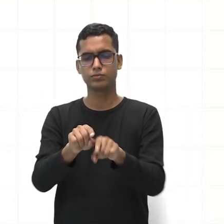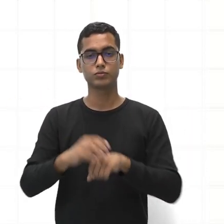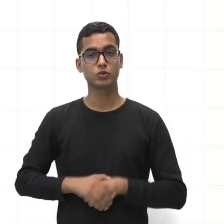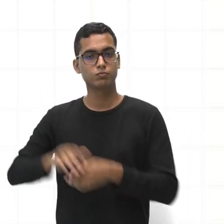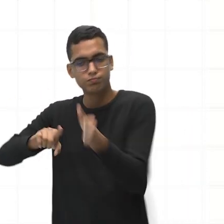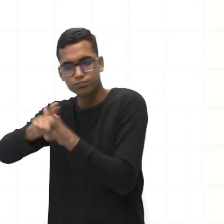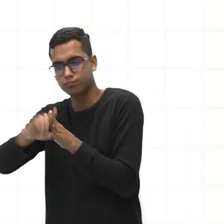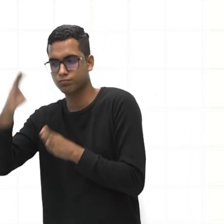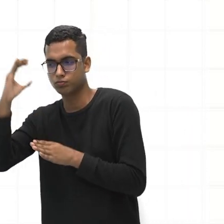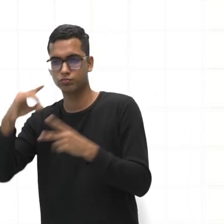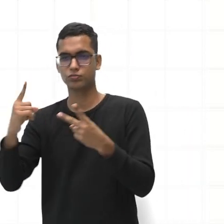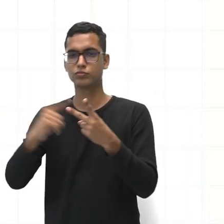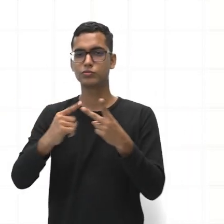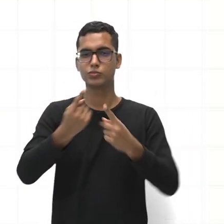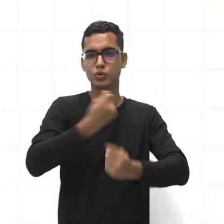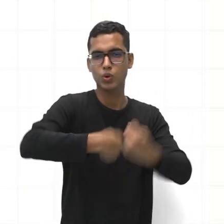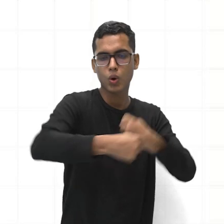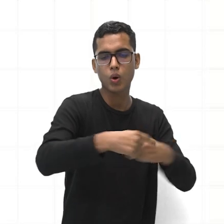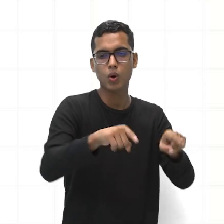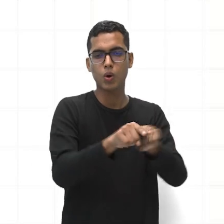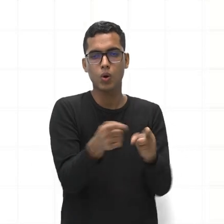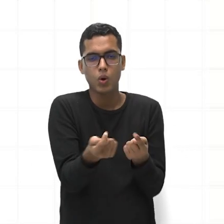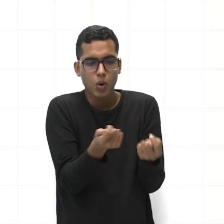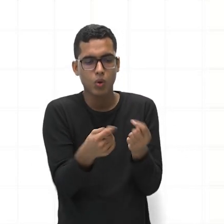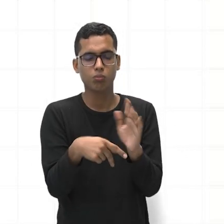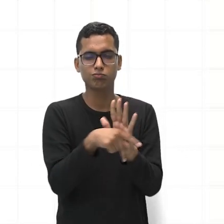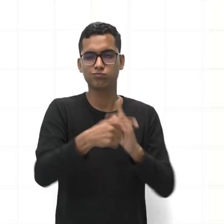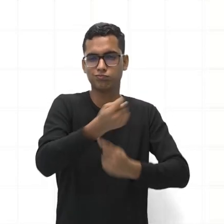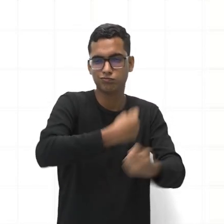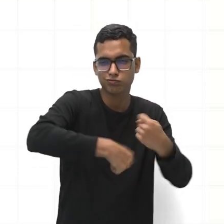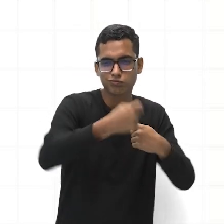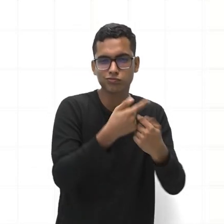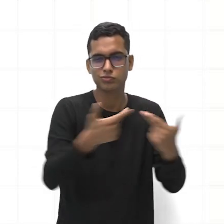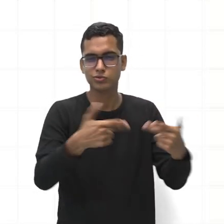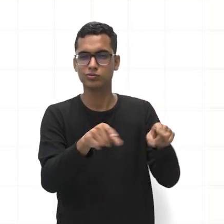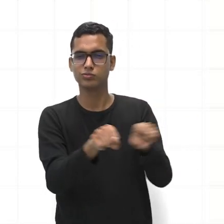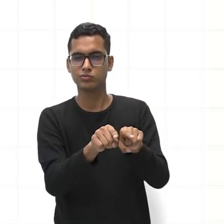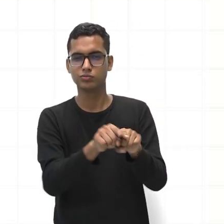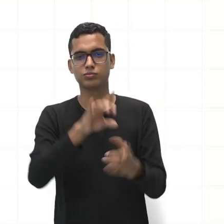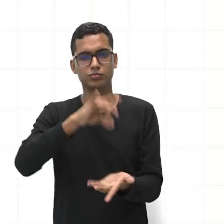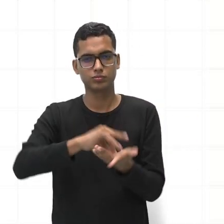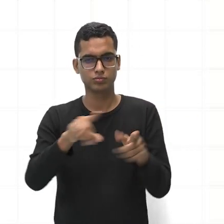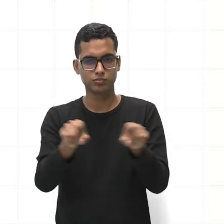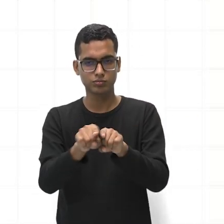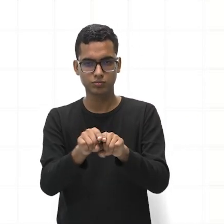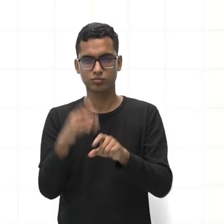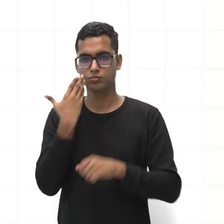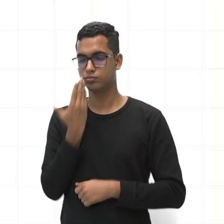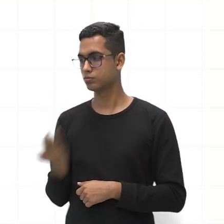negócios. Então aqui está uma definição detalhada para esse processo. Beleza?